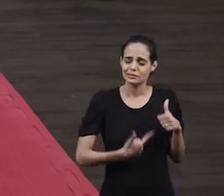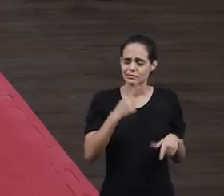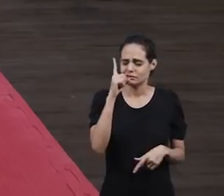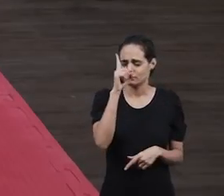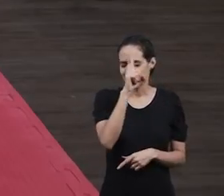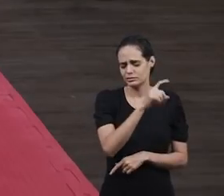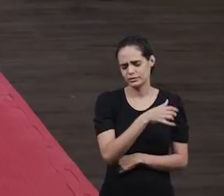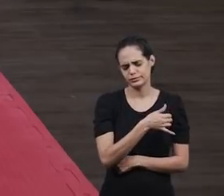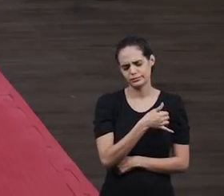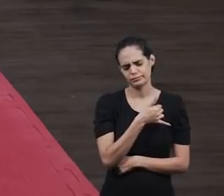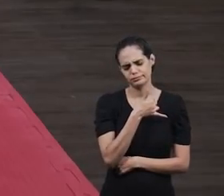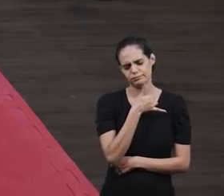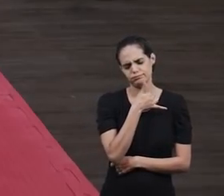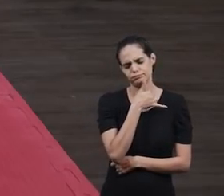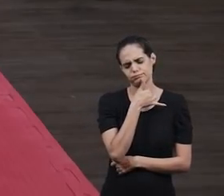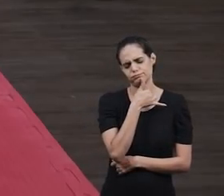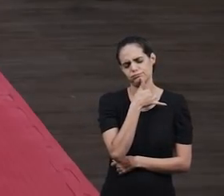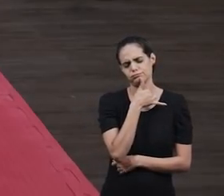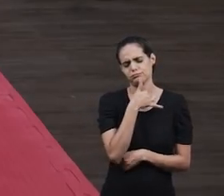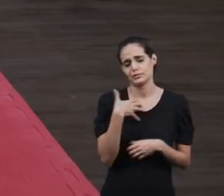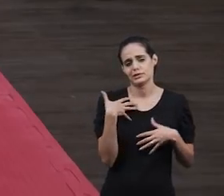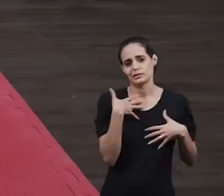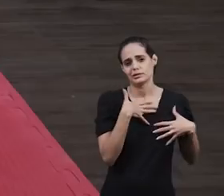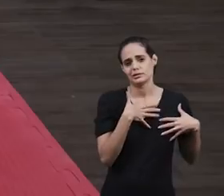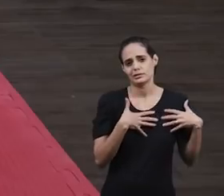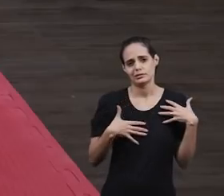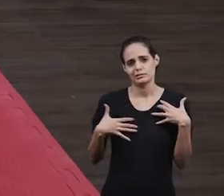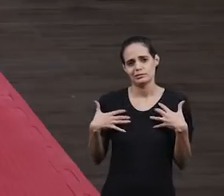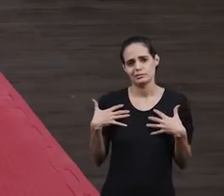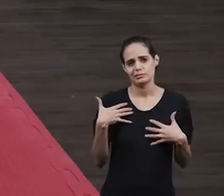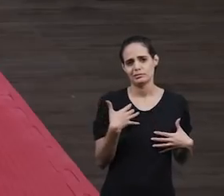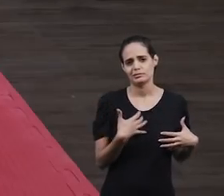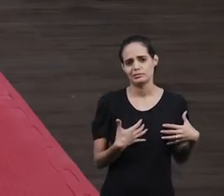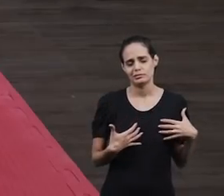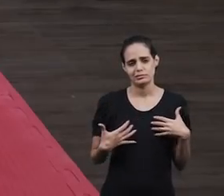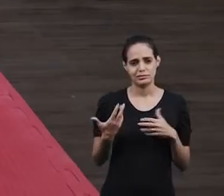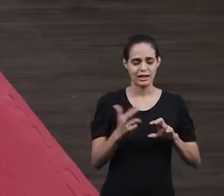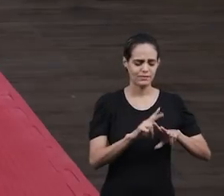muitas dificuldades, muita tristeza,